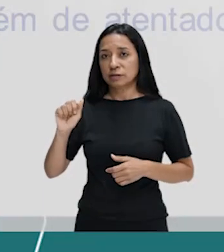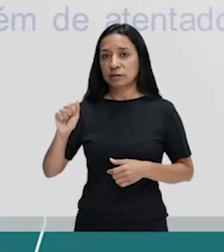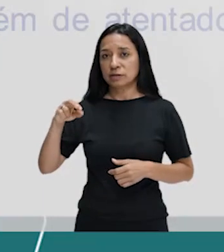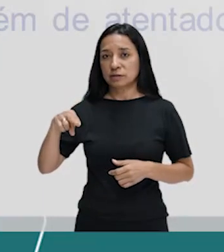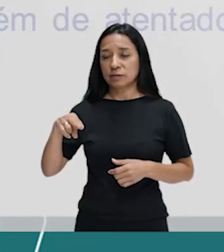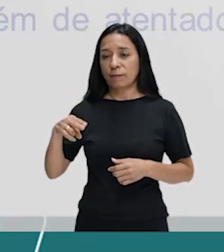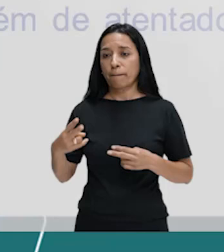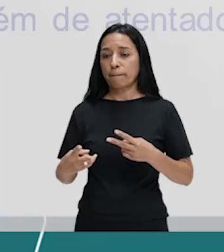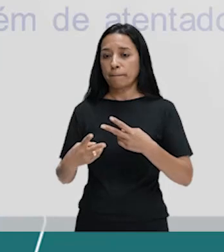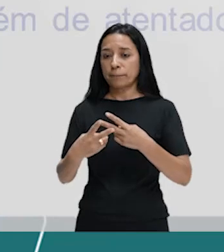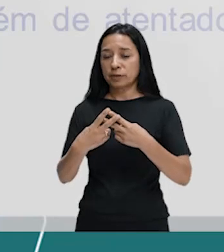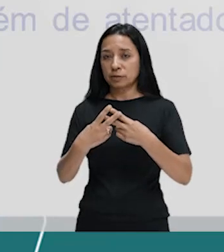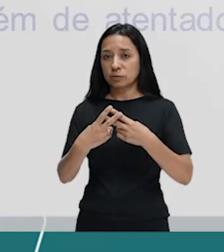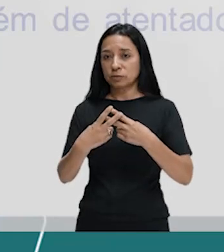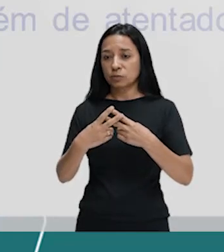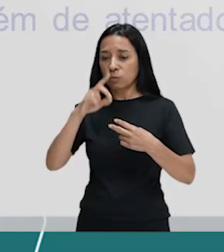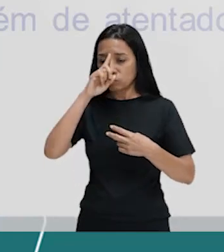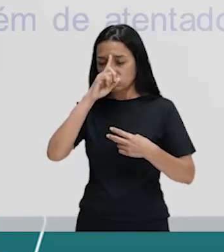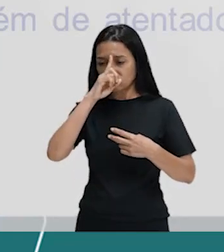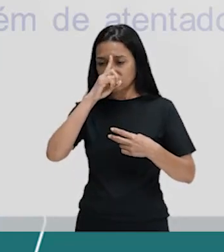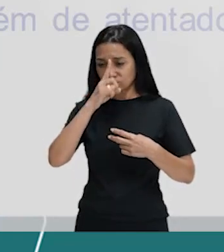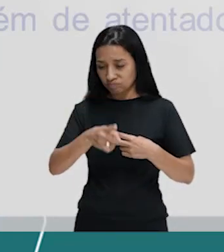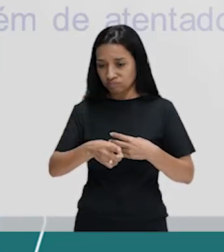preso, condenado